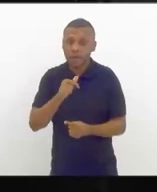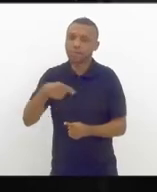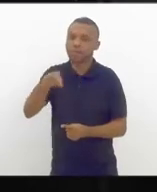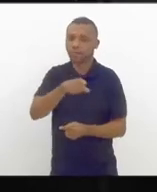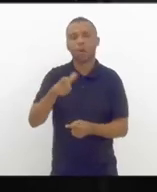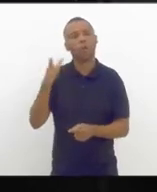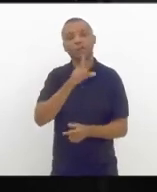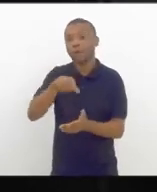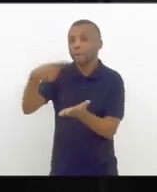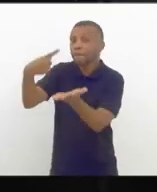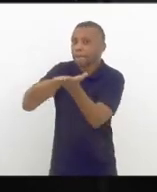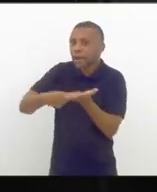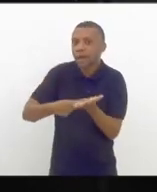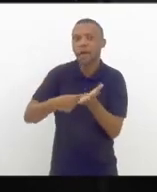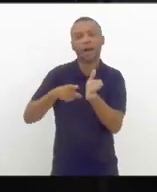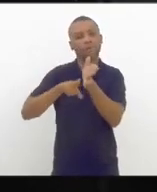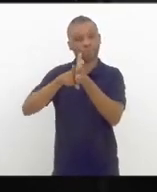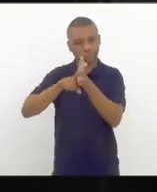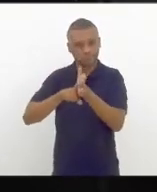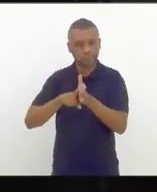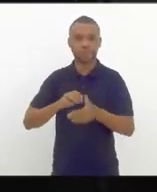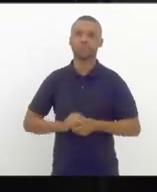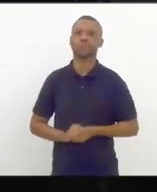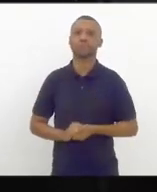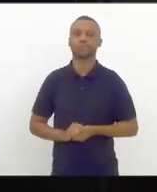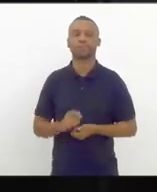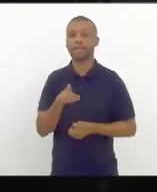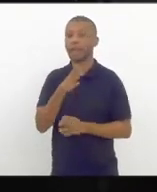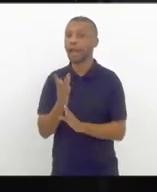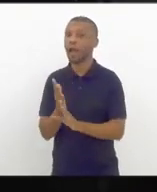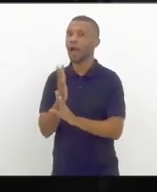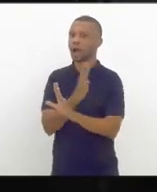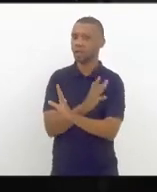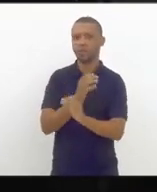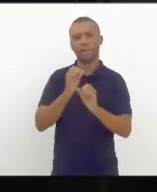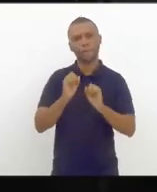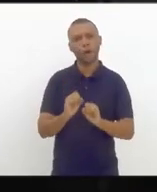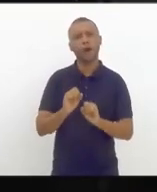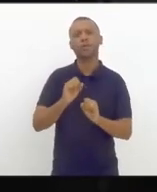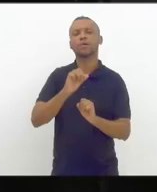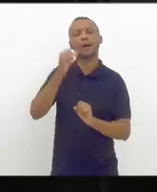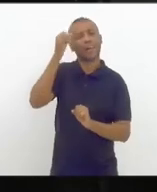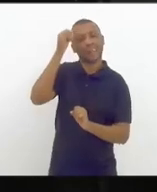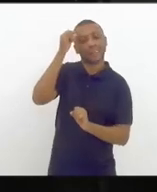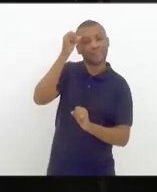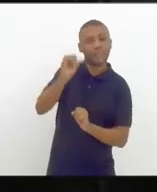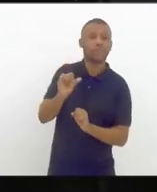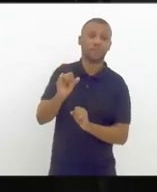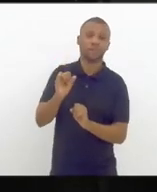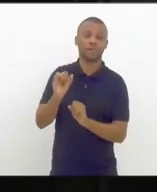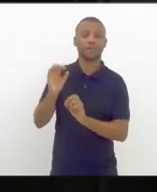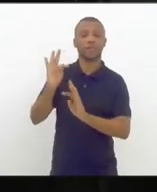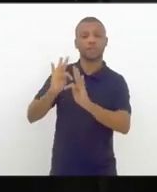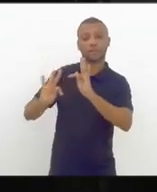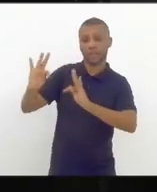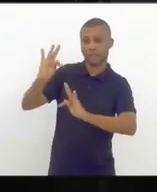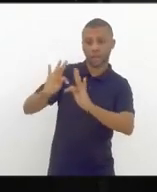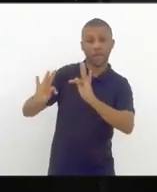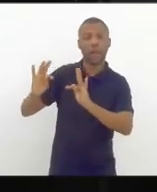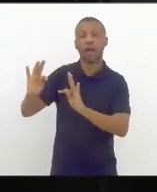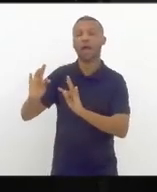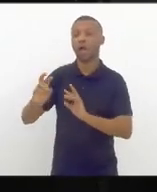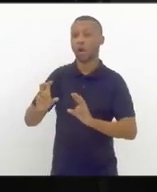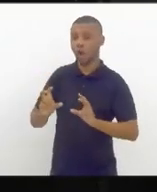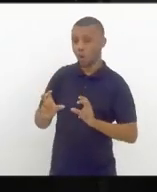suas mamografias para que elas possam precocemente prevenir evitar o câncer